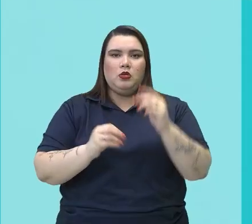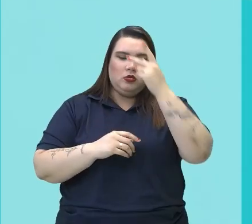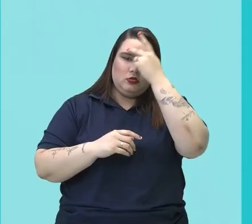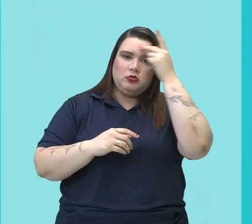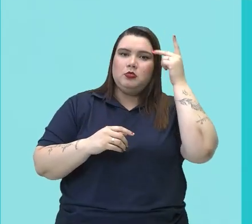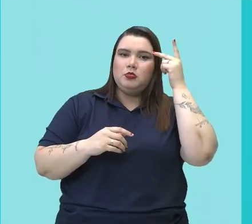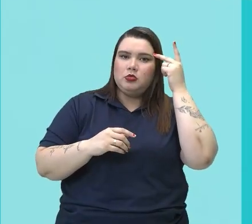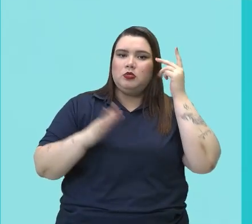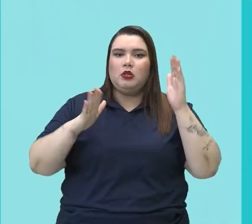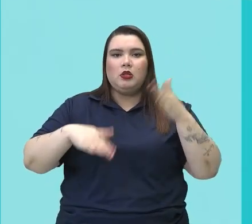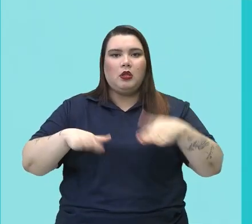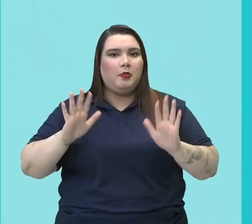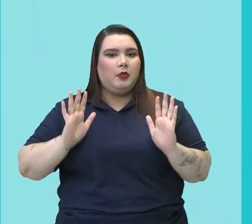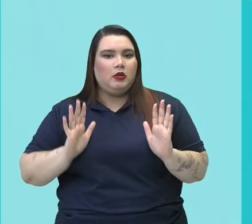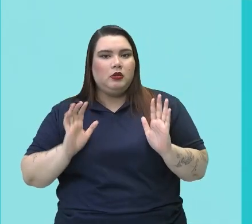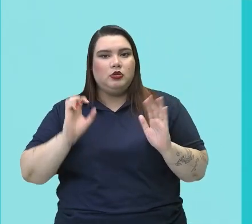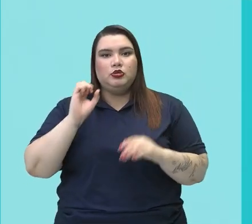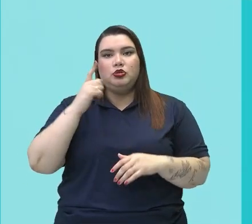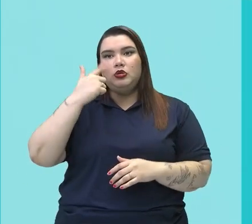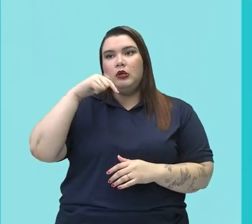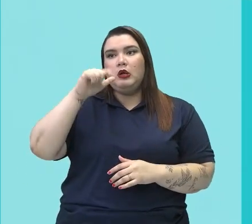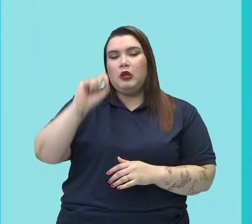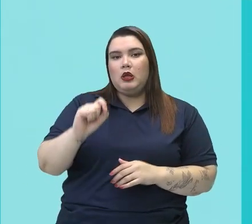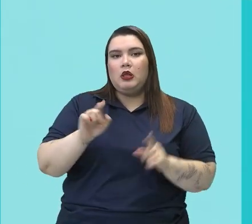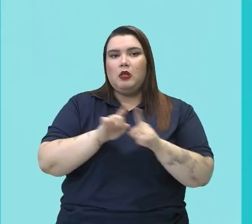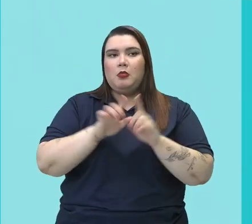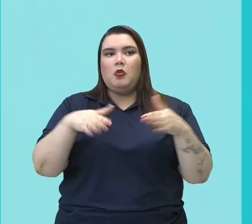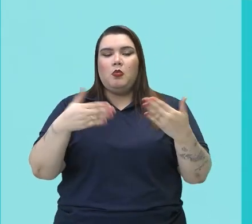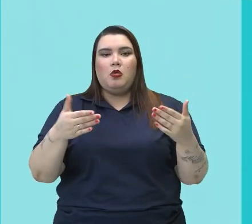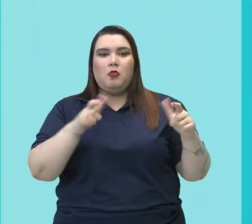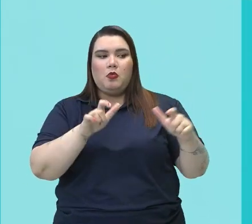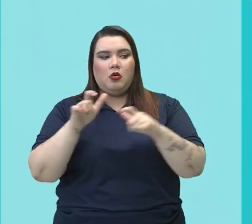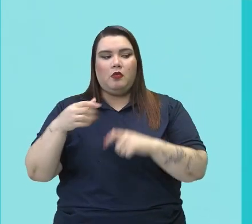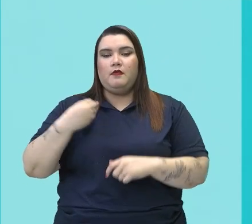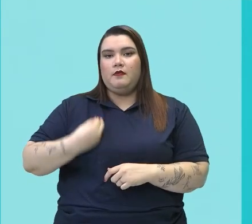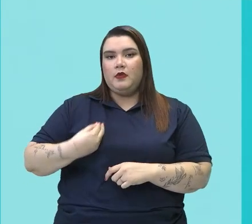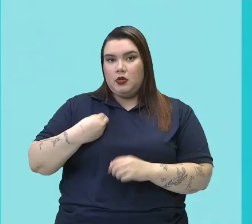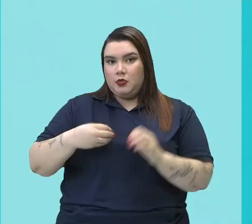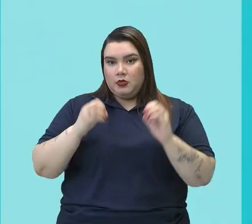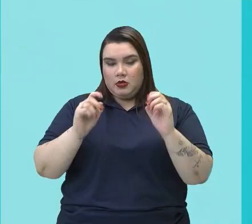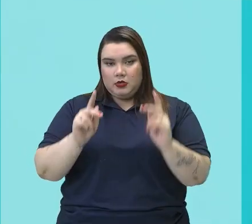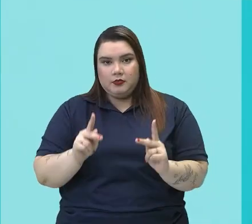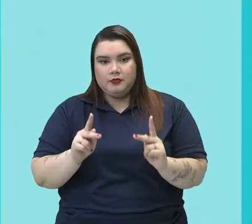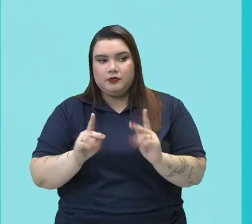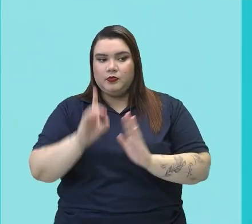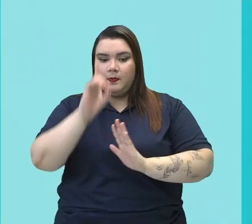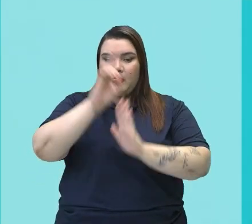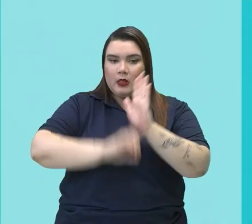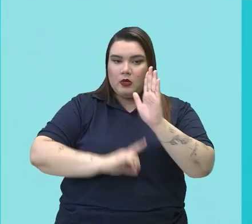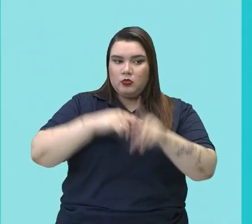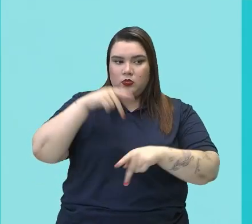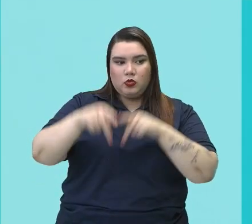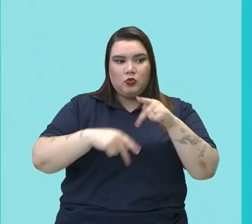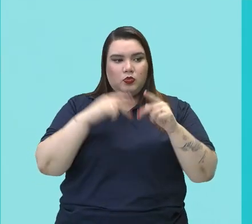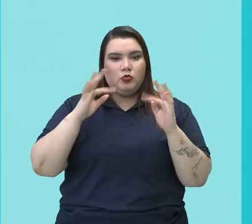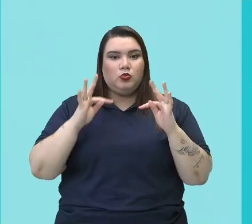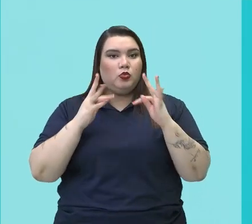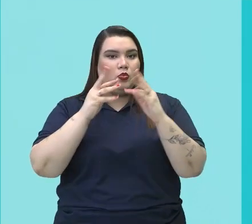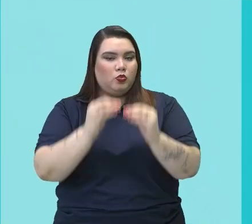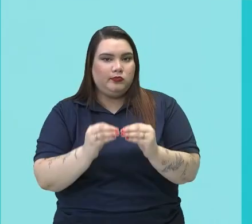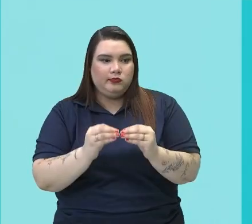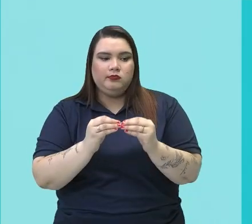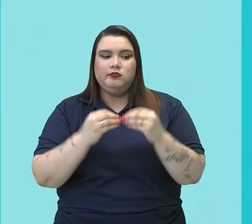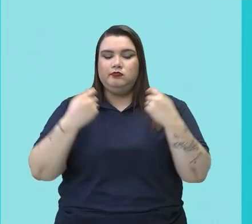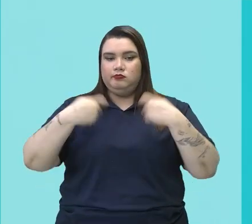indivíduos, independentemente de quem seja e do local onde eles estejam habitando, tá bom? Direitos civis é para todo mundo.